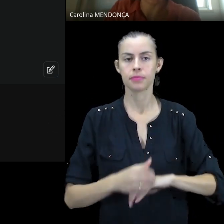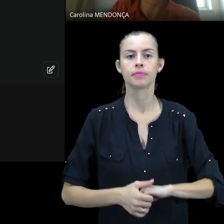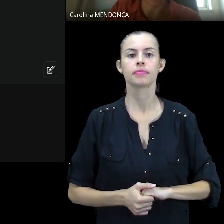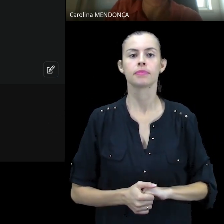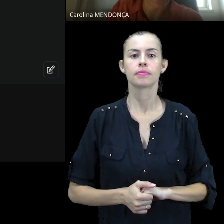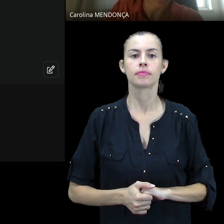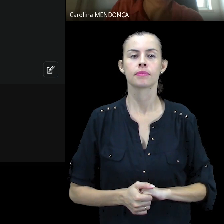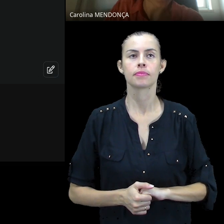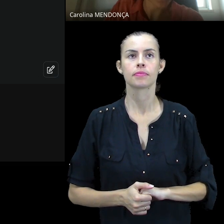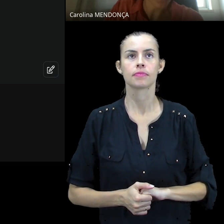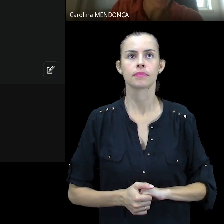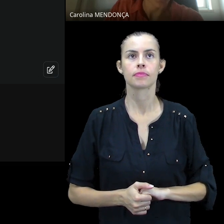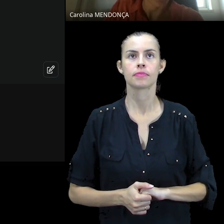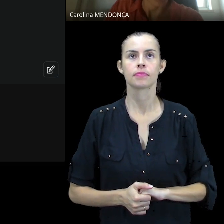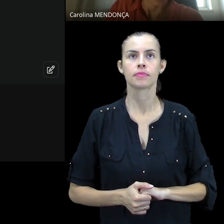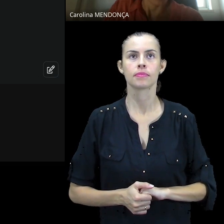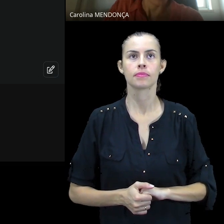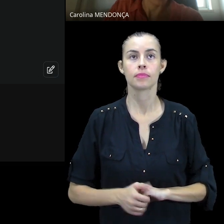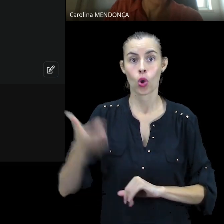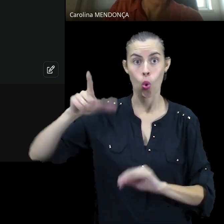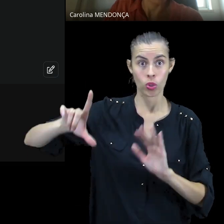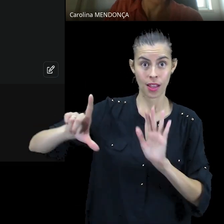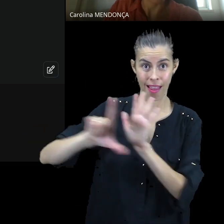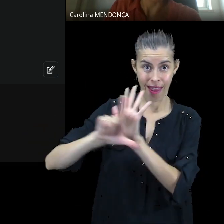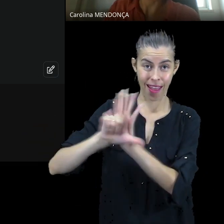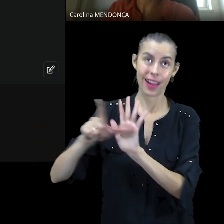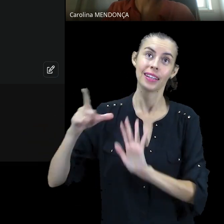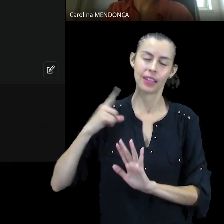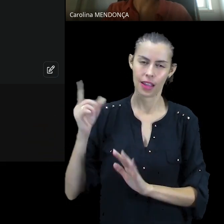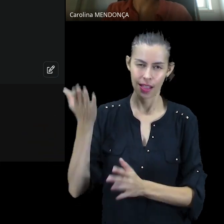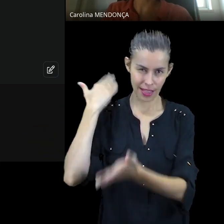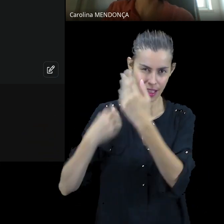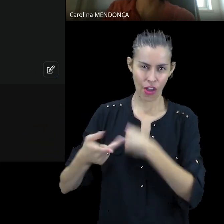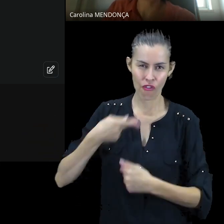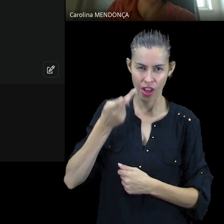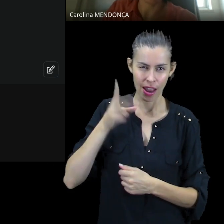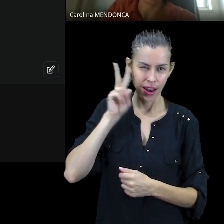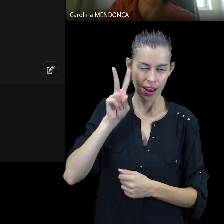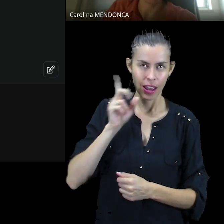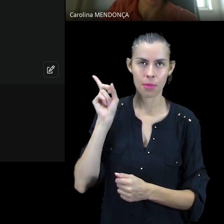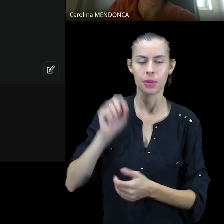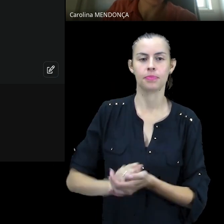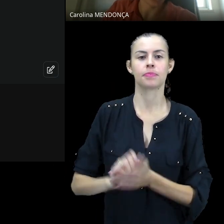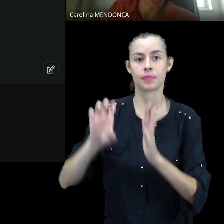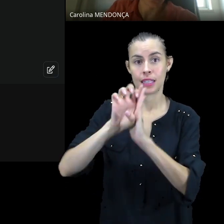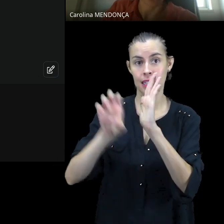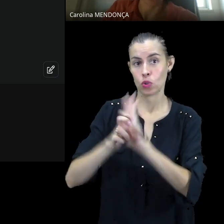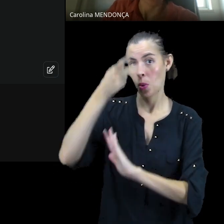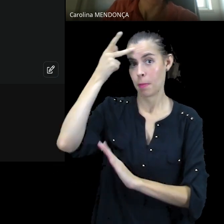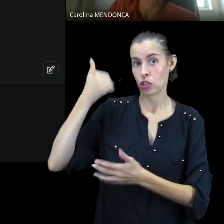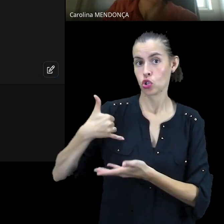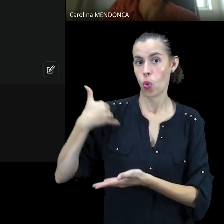das disciplinas. E aí, aquelas outras leis que eu falei, né, lá no